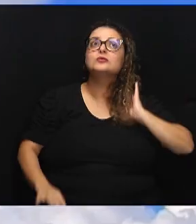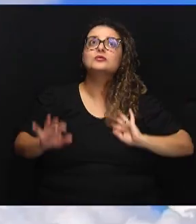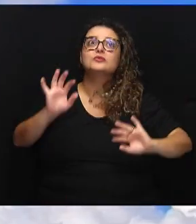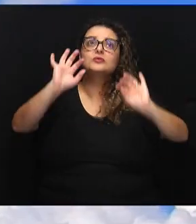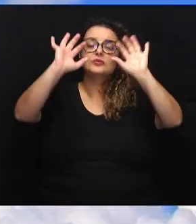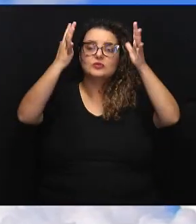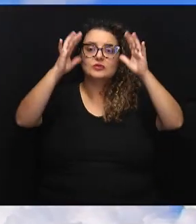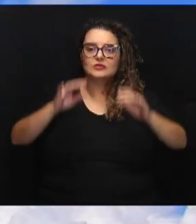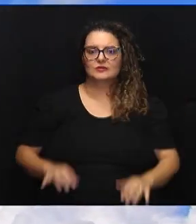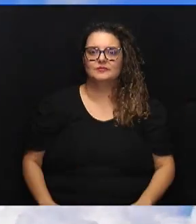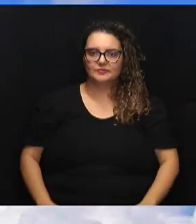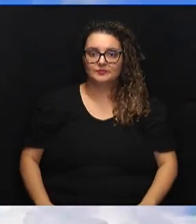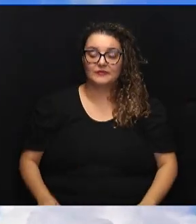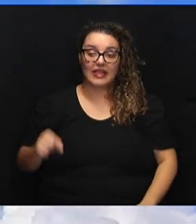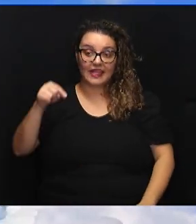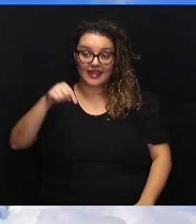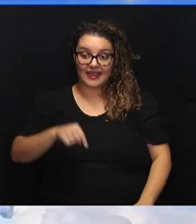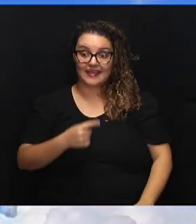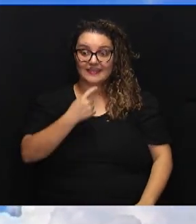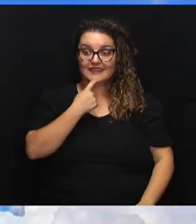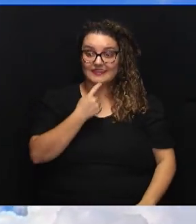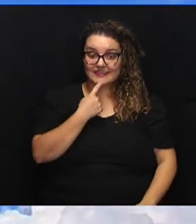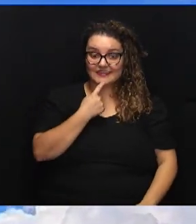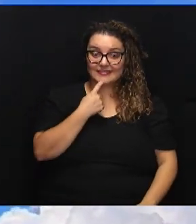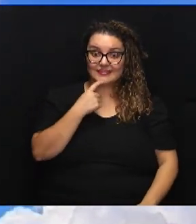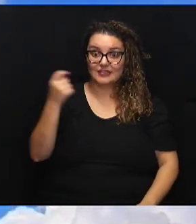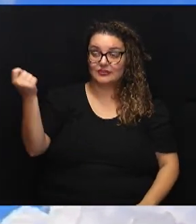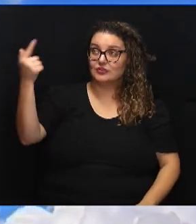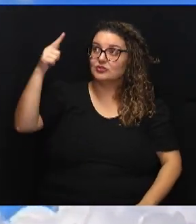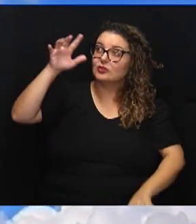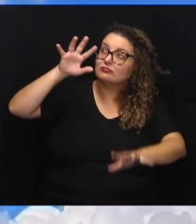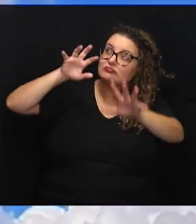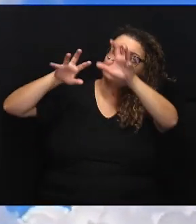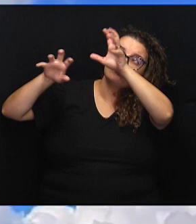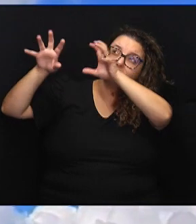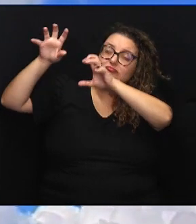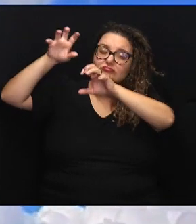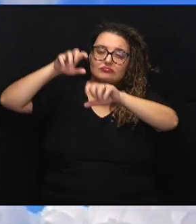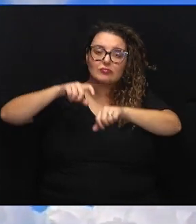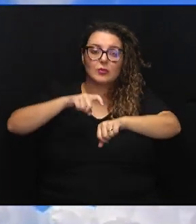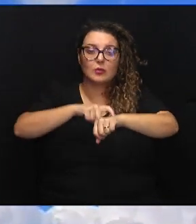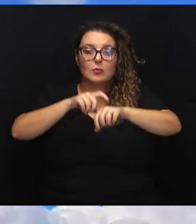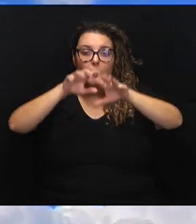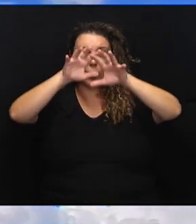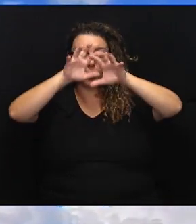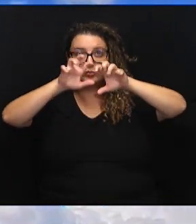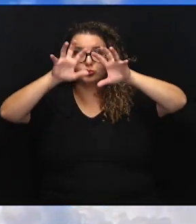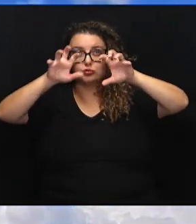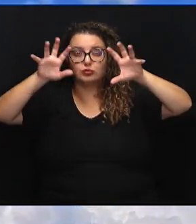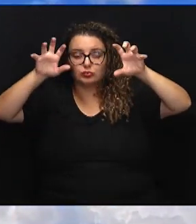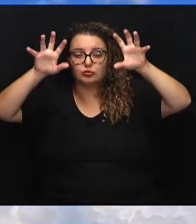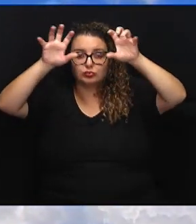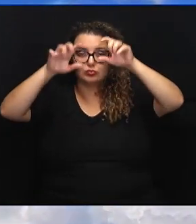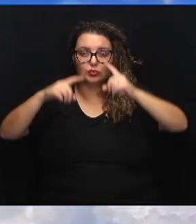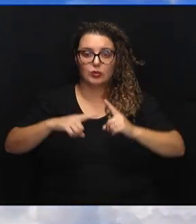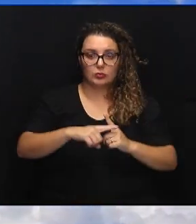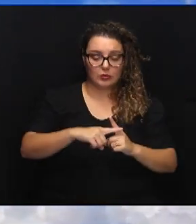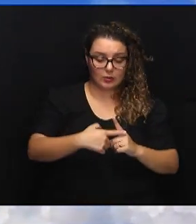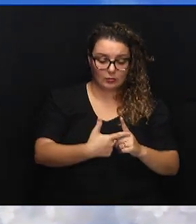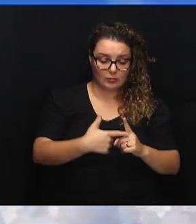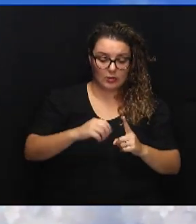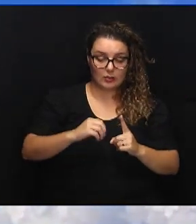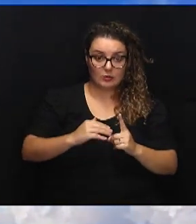Corpus Christi, aqui em Campinas, sol com muitas nuvens, períodos de nublado, mínima 20,